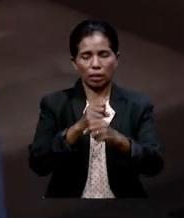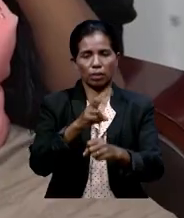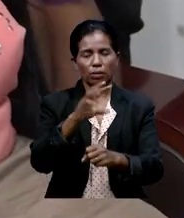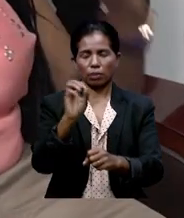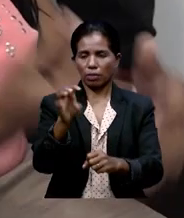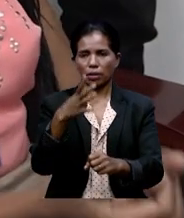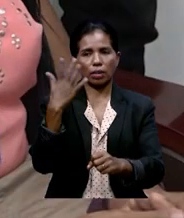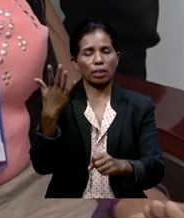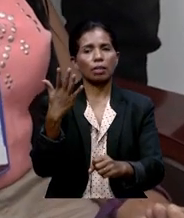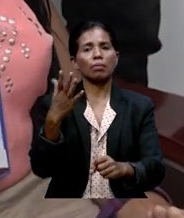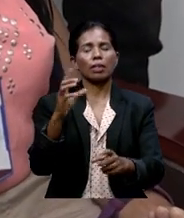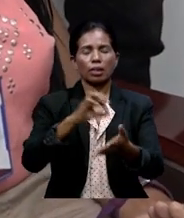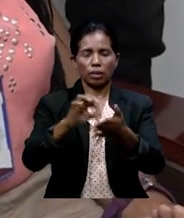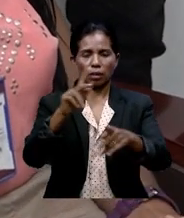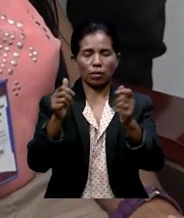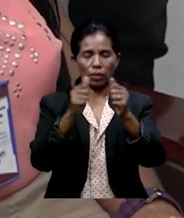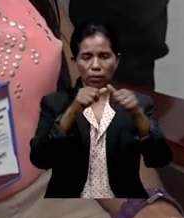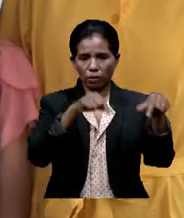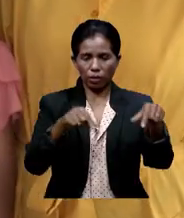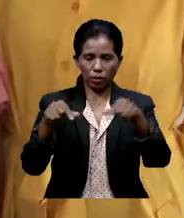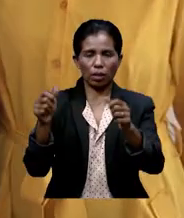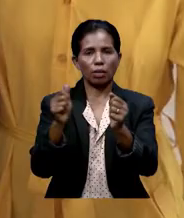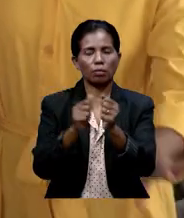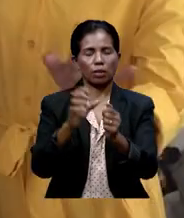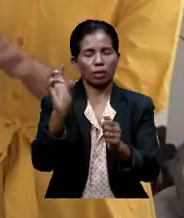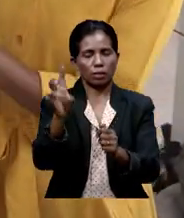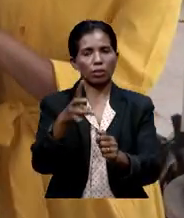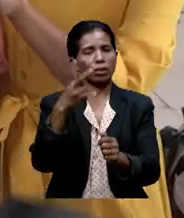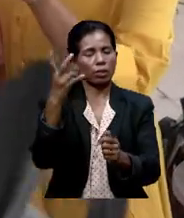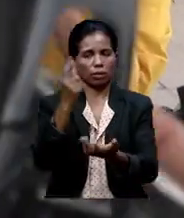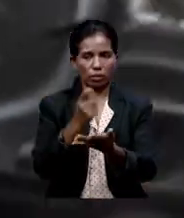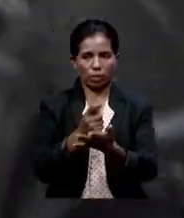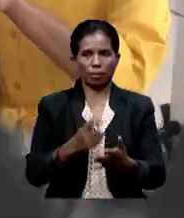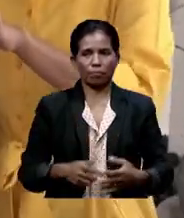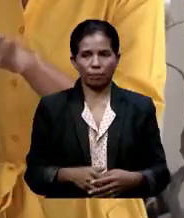resista ema ho deficiencia liuri un san loresen hitu equipa cobertura GMN.